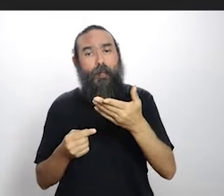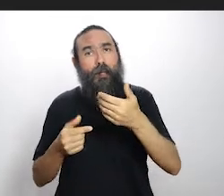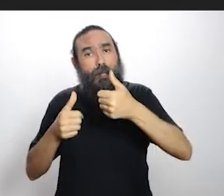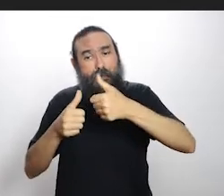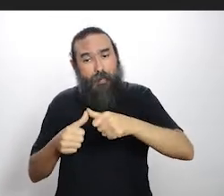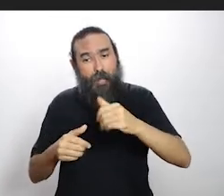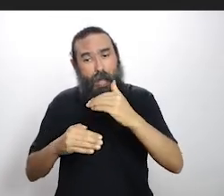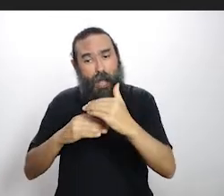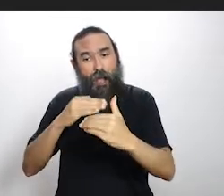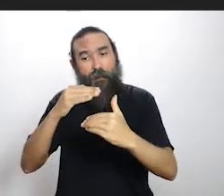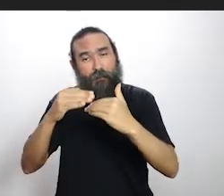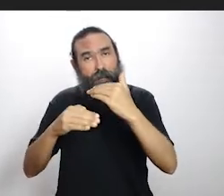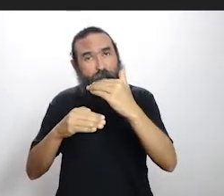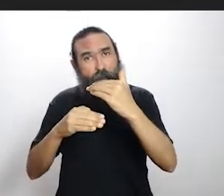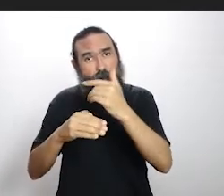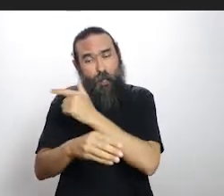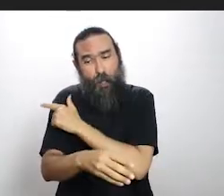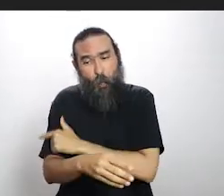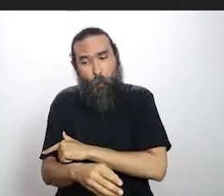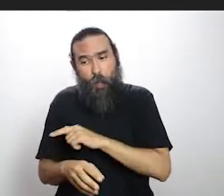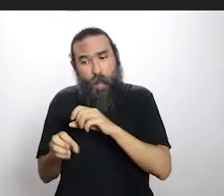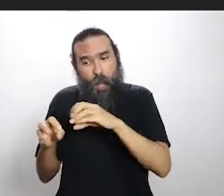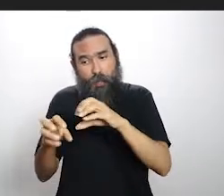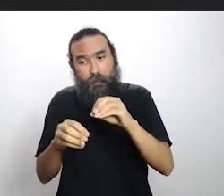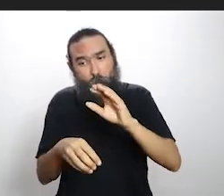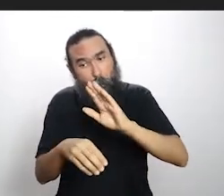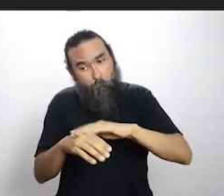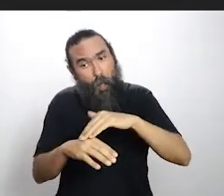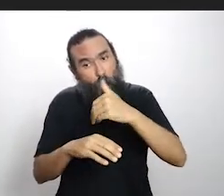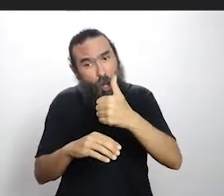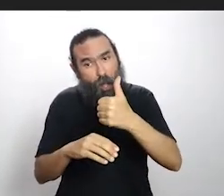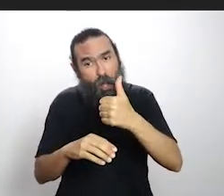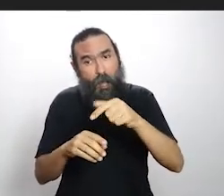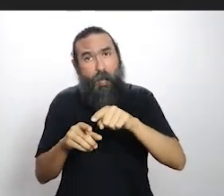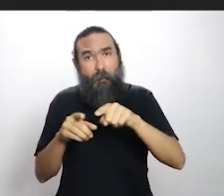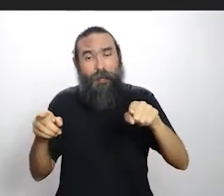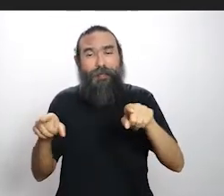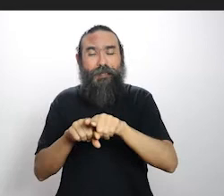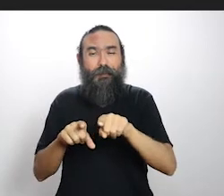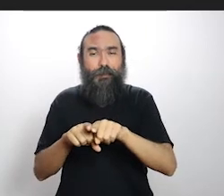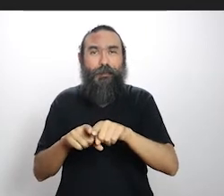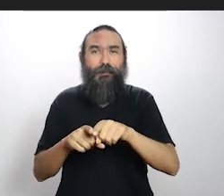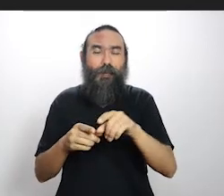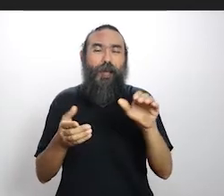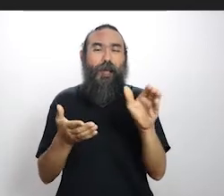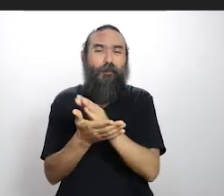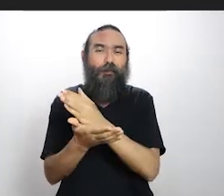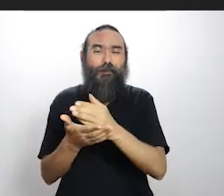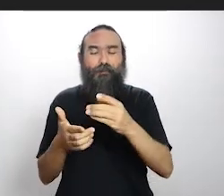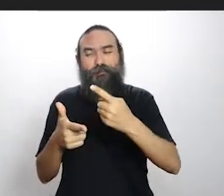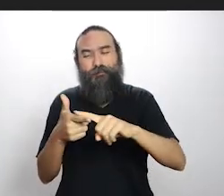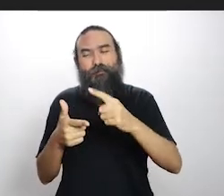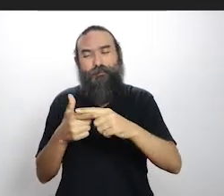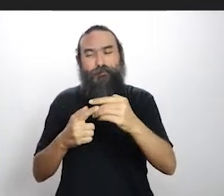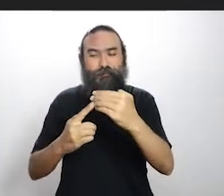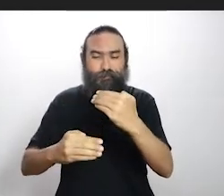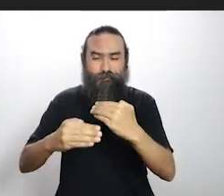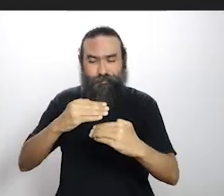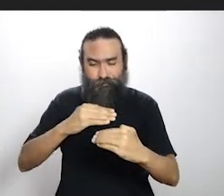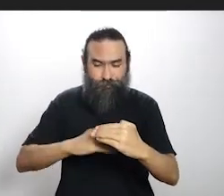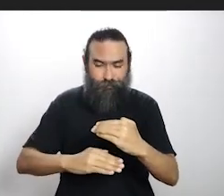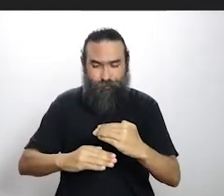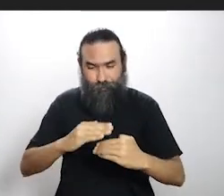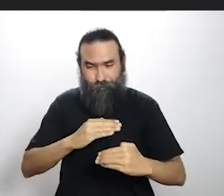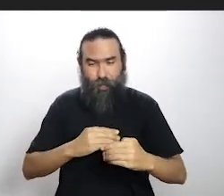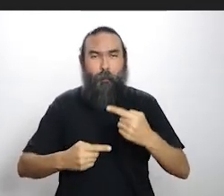mas alguns retrocessos em relação à própria política em si. Obrigada, Lúcia Alberta. E vamos passar agora, então, para